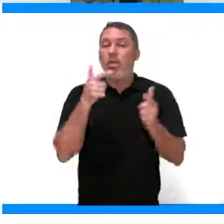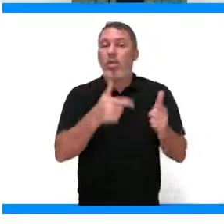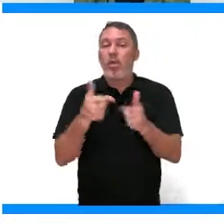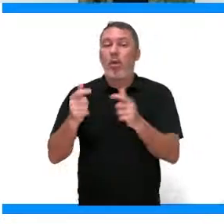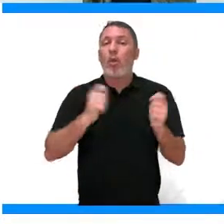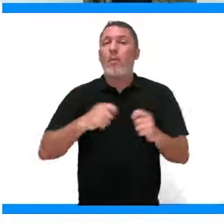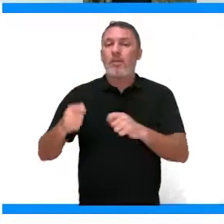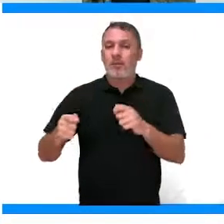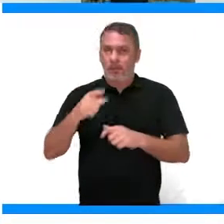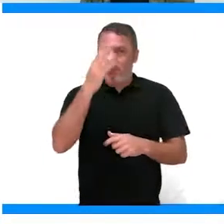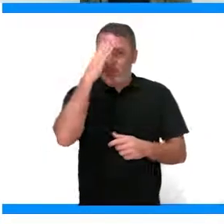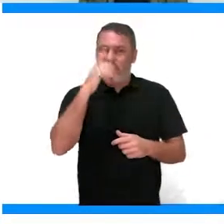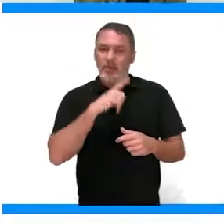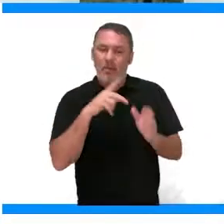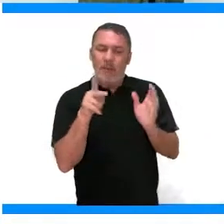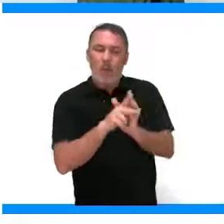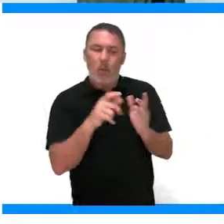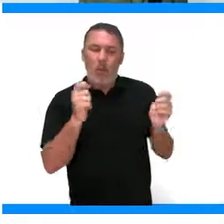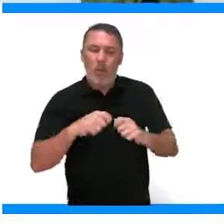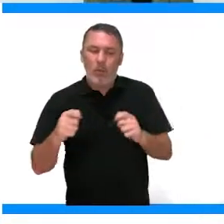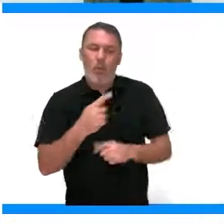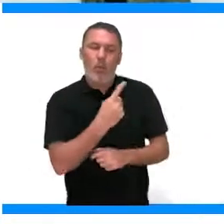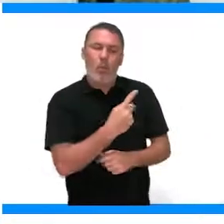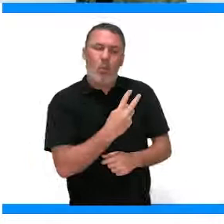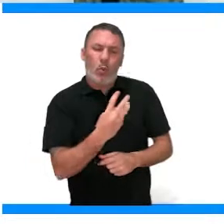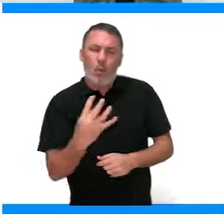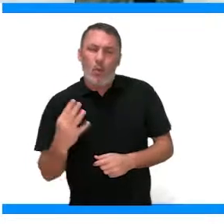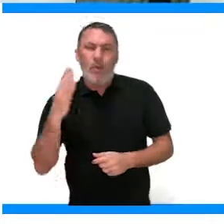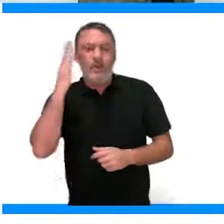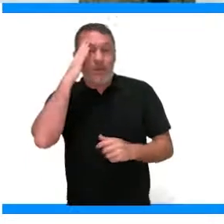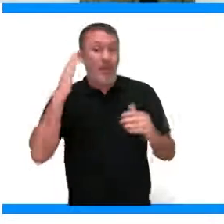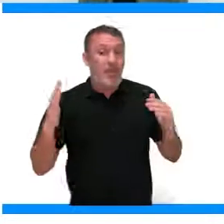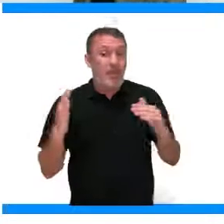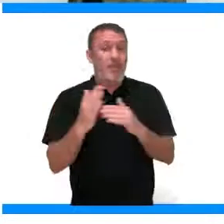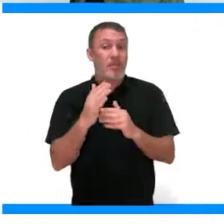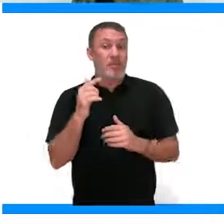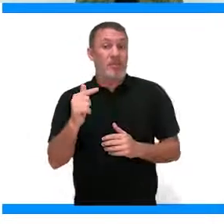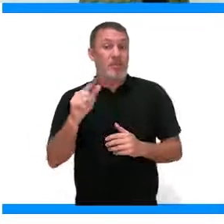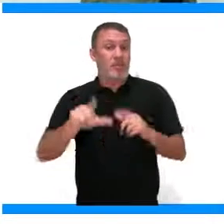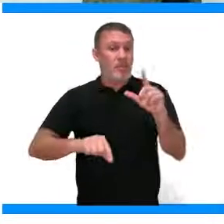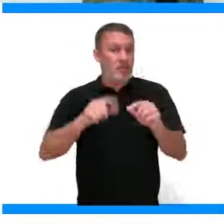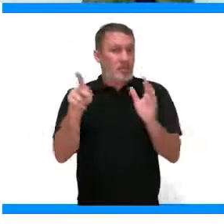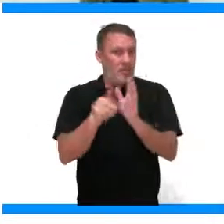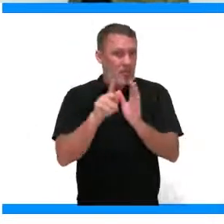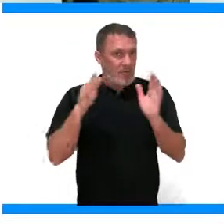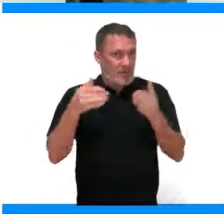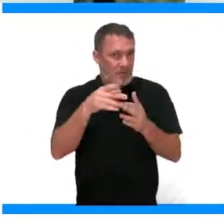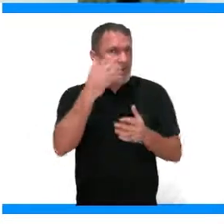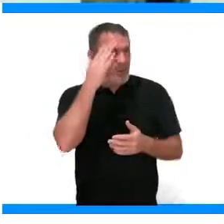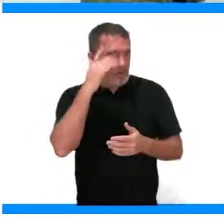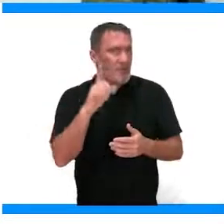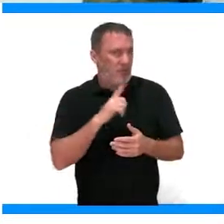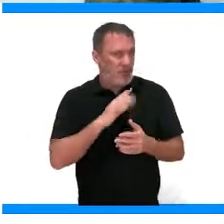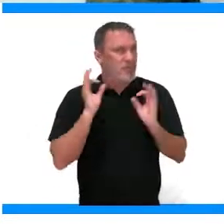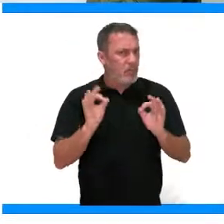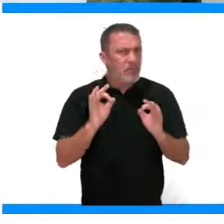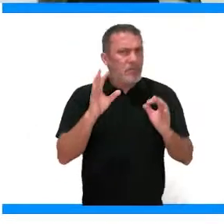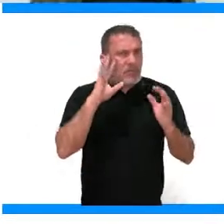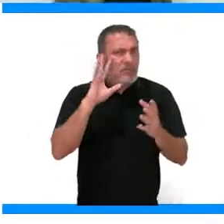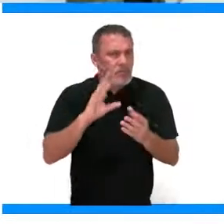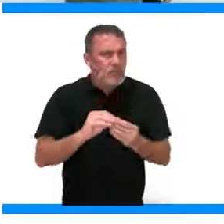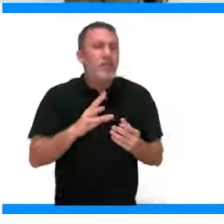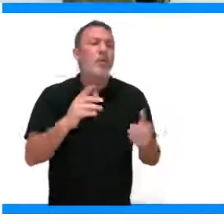chamou de competência. Competência 1, competência 2, competência 3, competência 4, competência 5, competência 6, competência 7. Pegou a